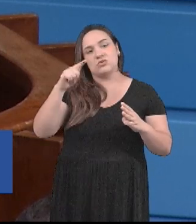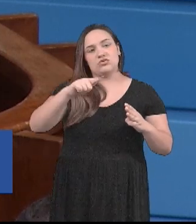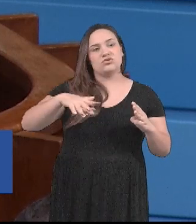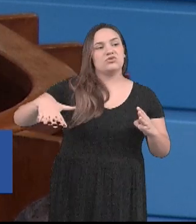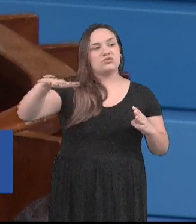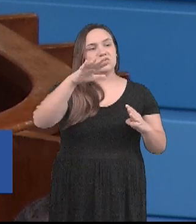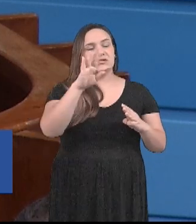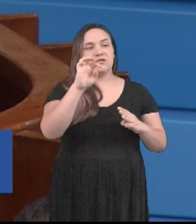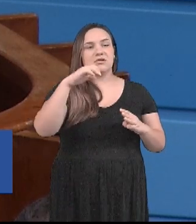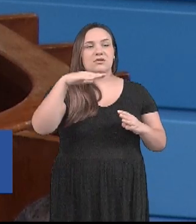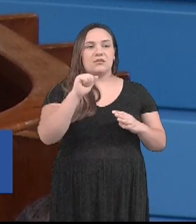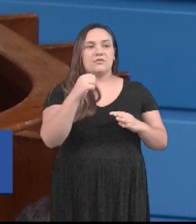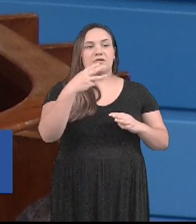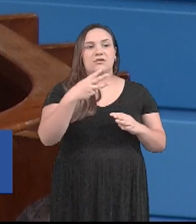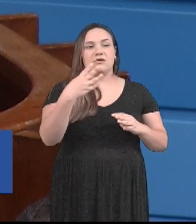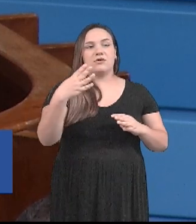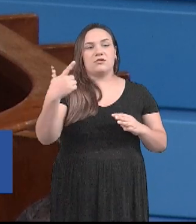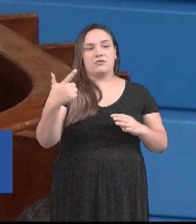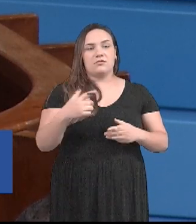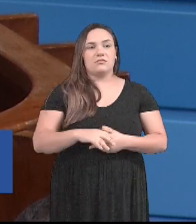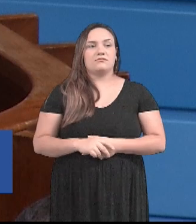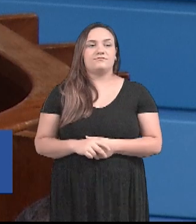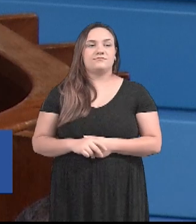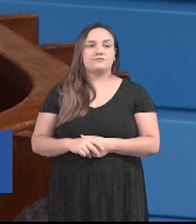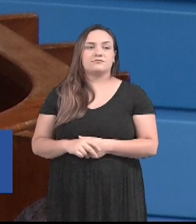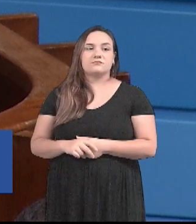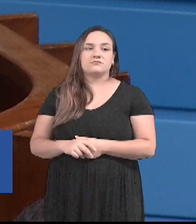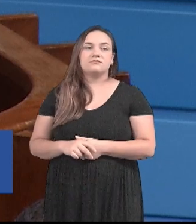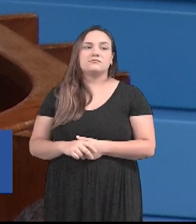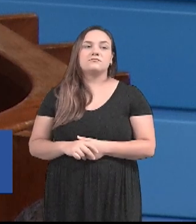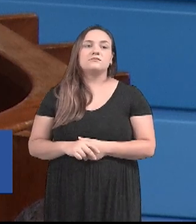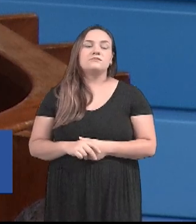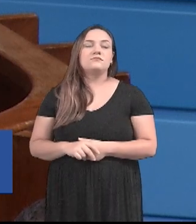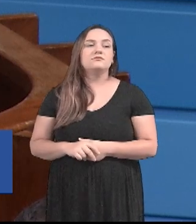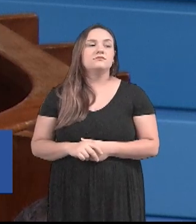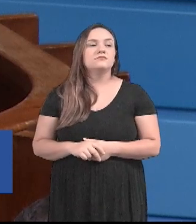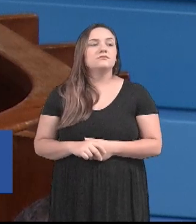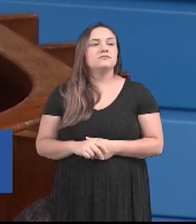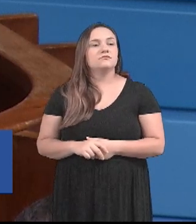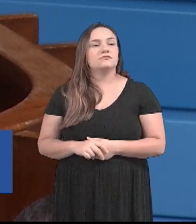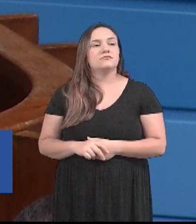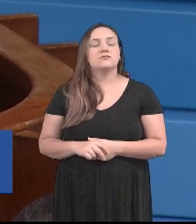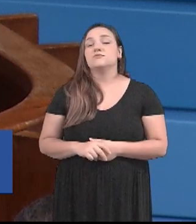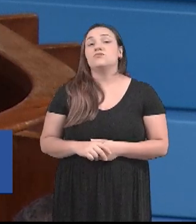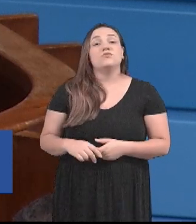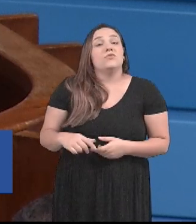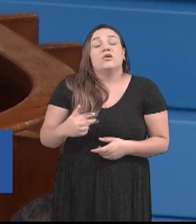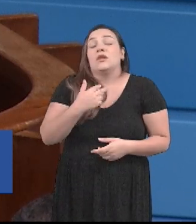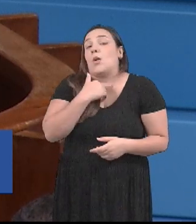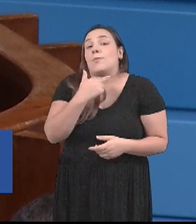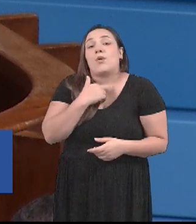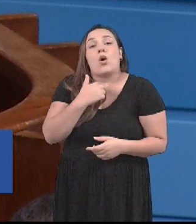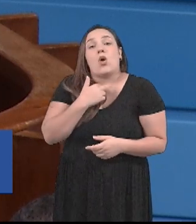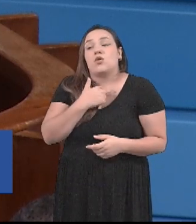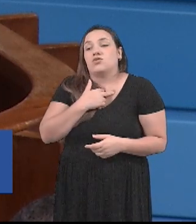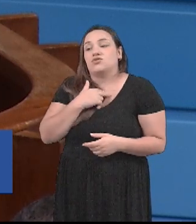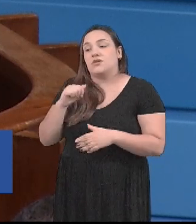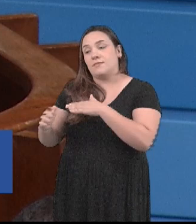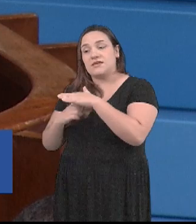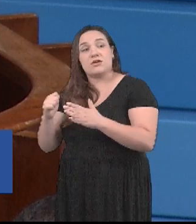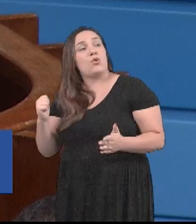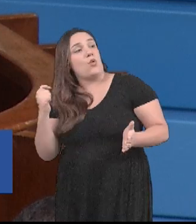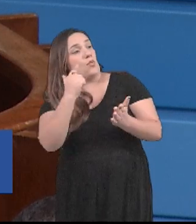tema número 342, que determina a inexistência de qualquer vínculo com o